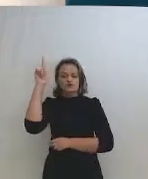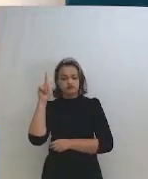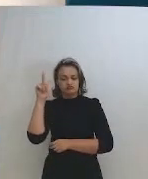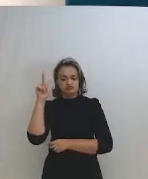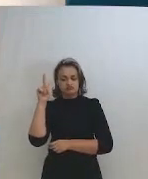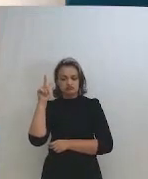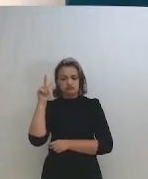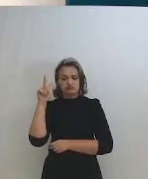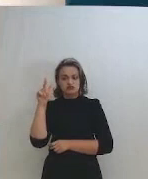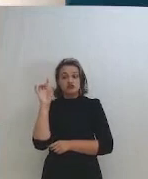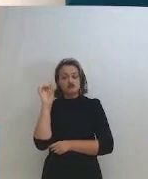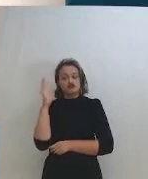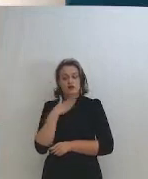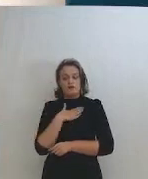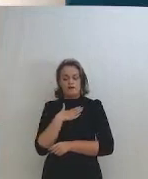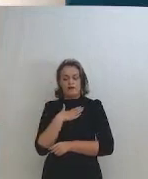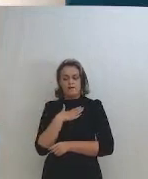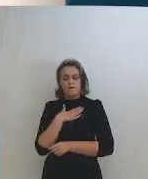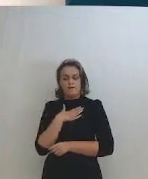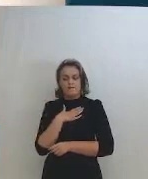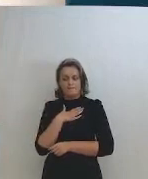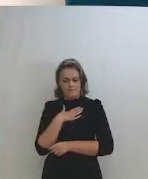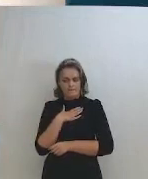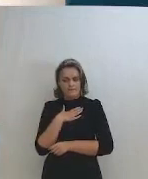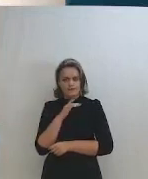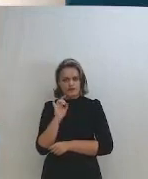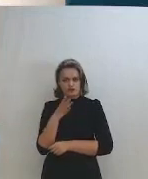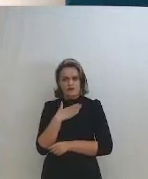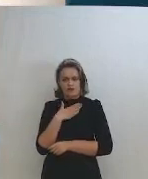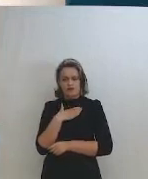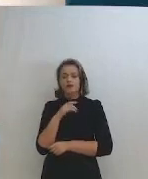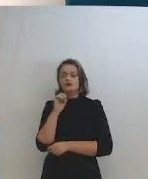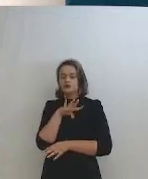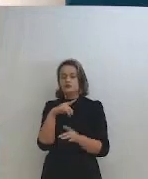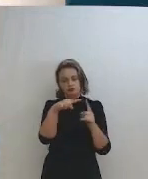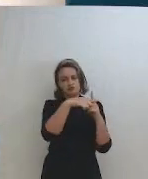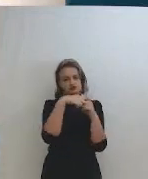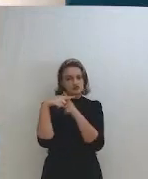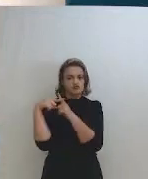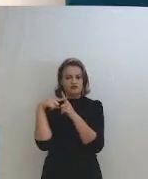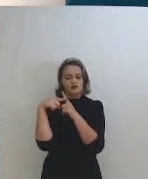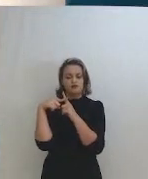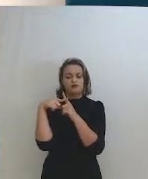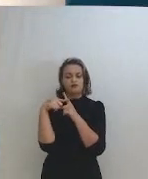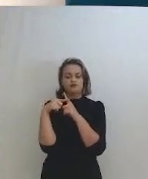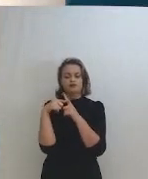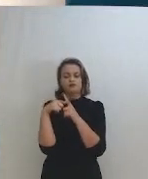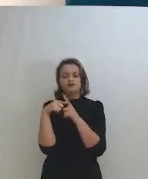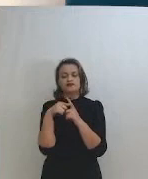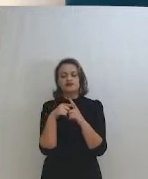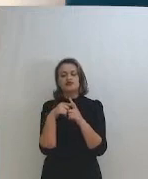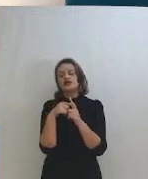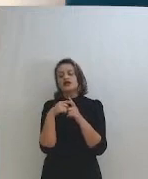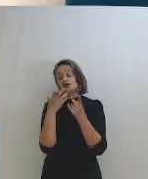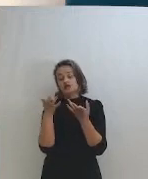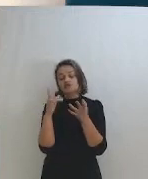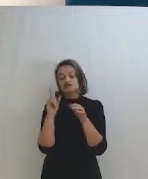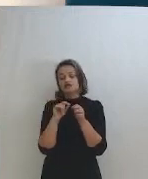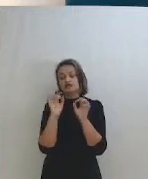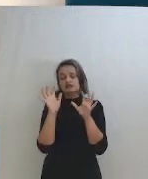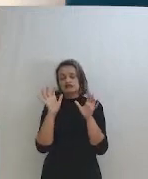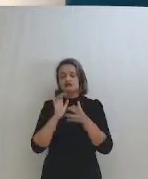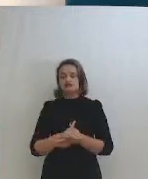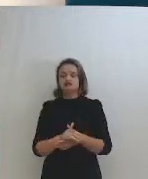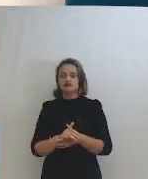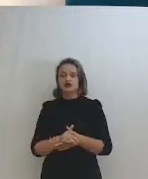também. Positivos todos. Todos positivos, e fica da forma como prolatados já